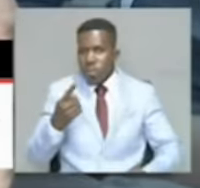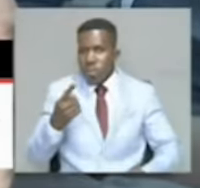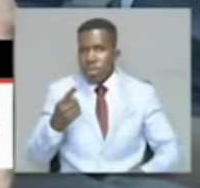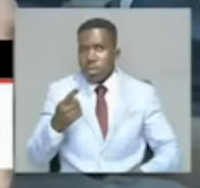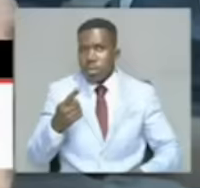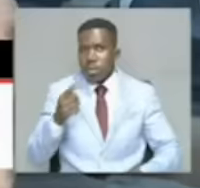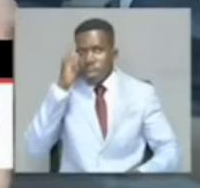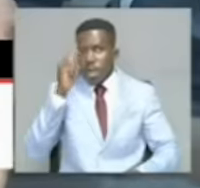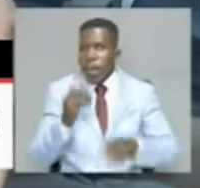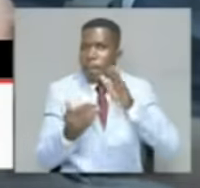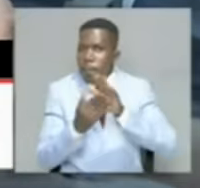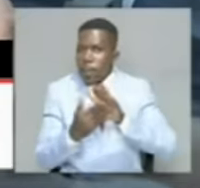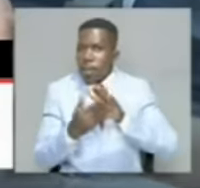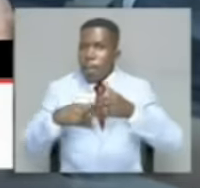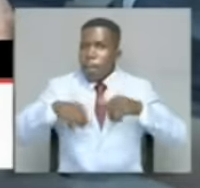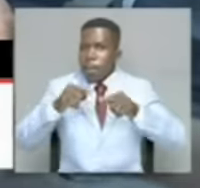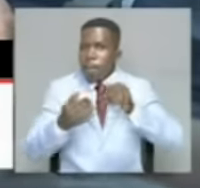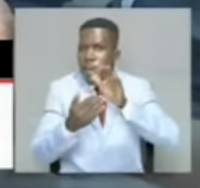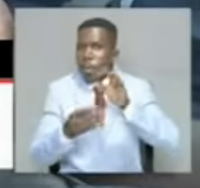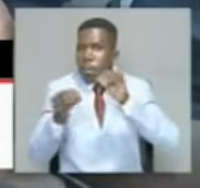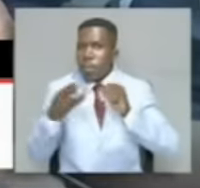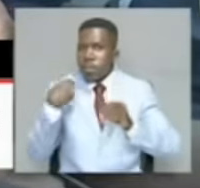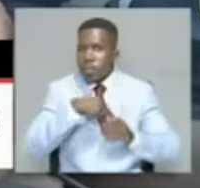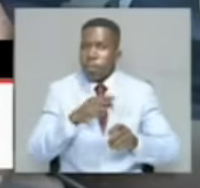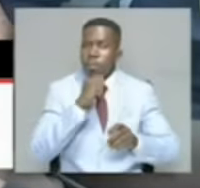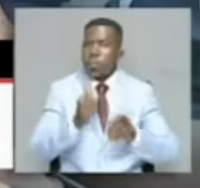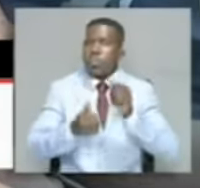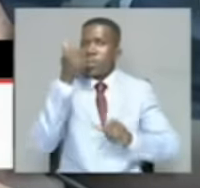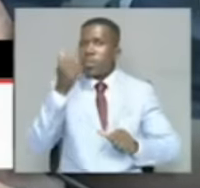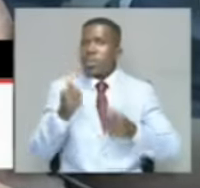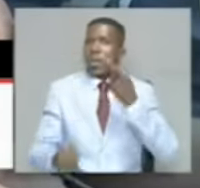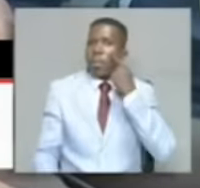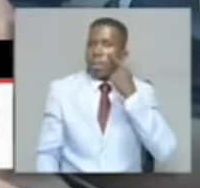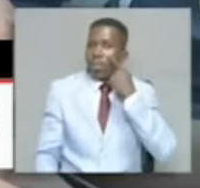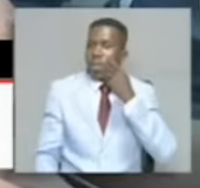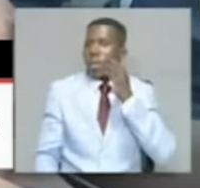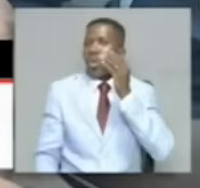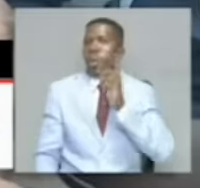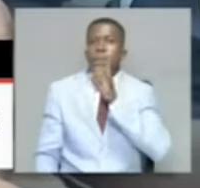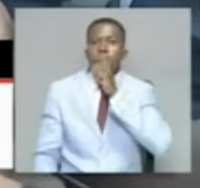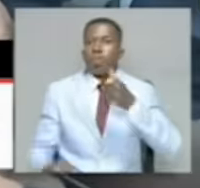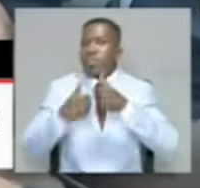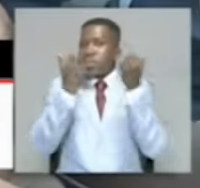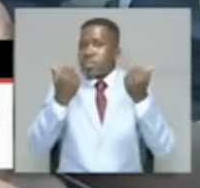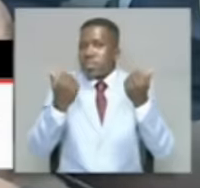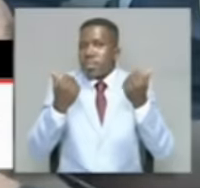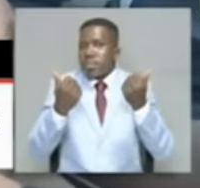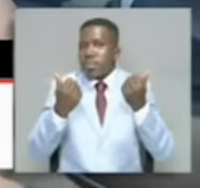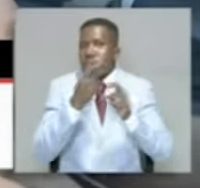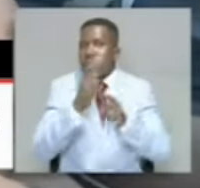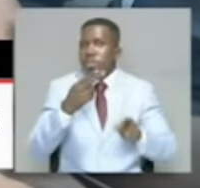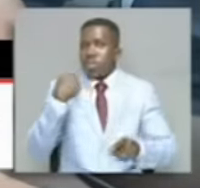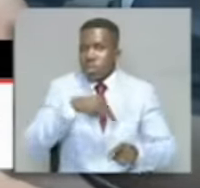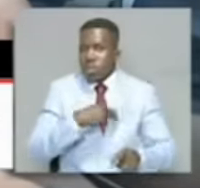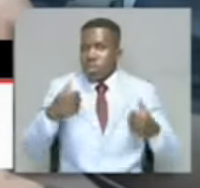para ver, eles pararam a moto, só que não deu para ver o impacto que teve lá. Porque nós estávamos a